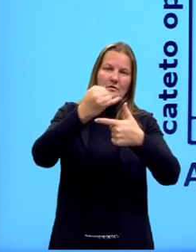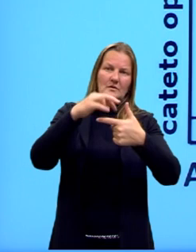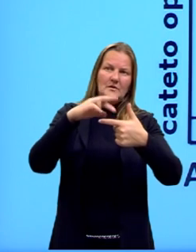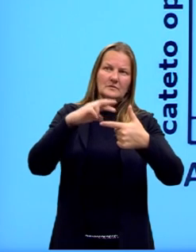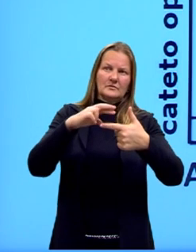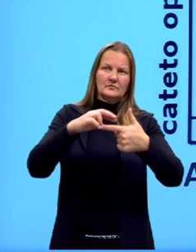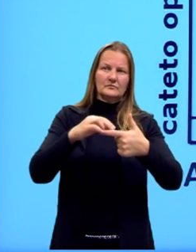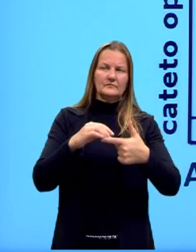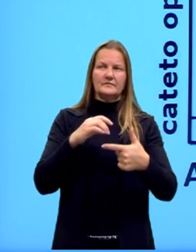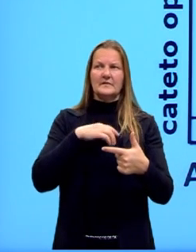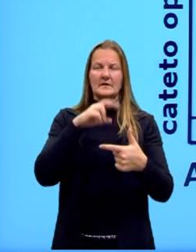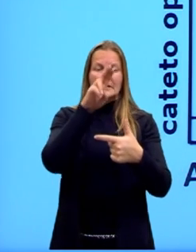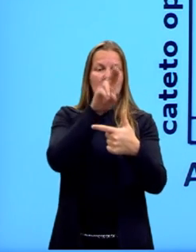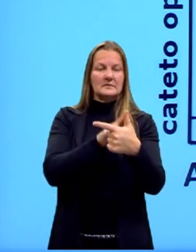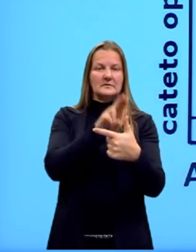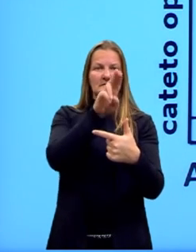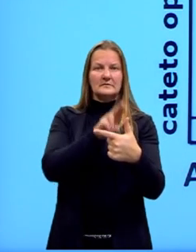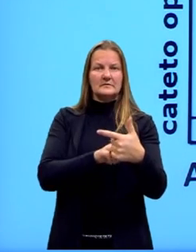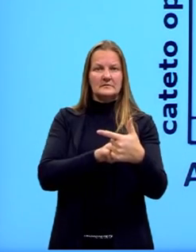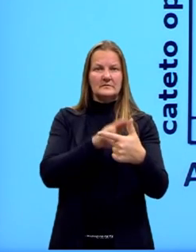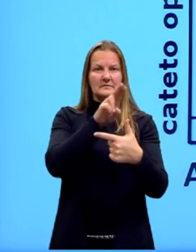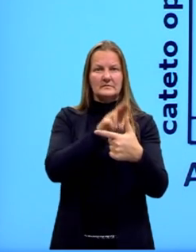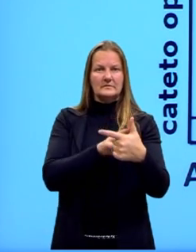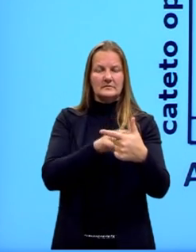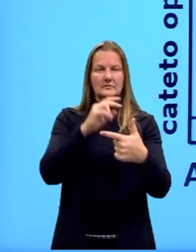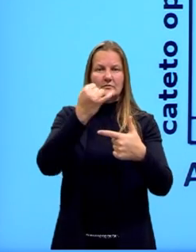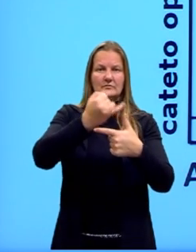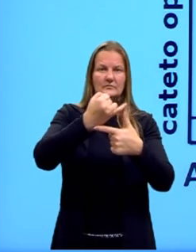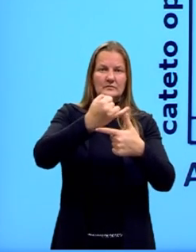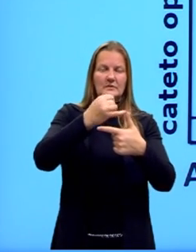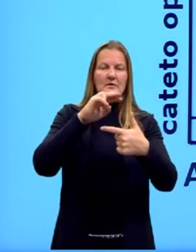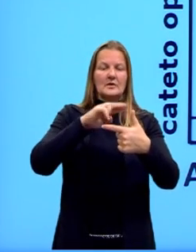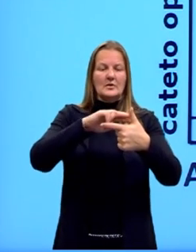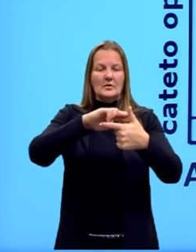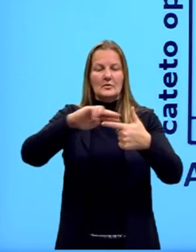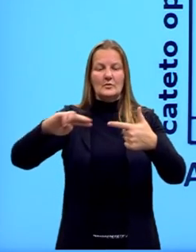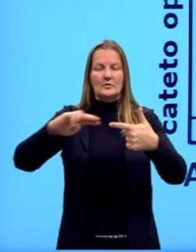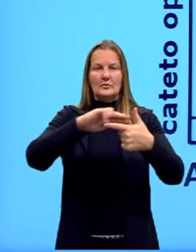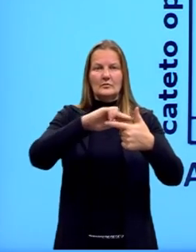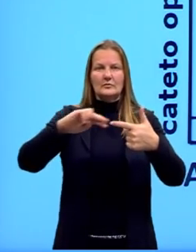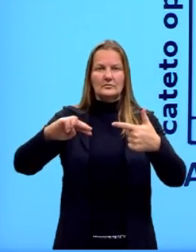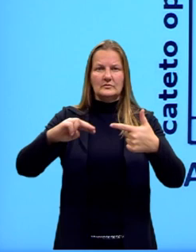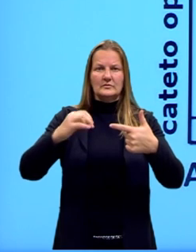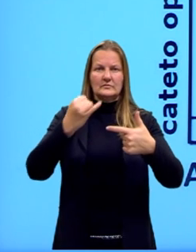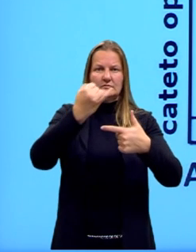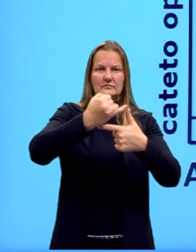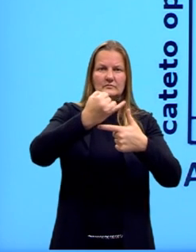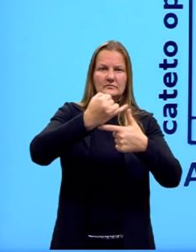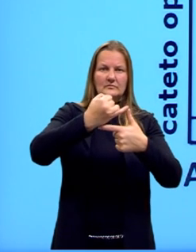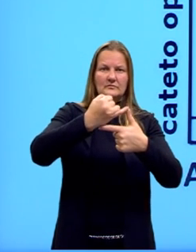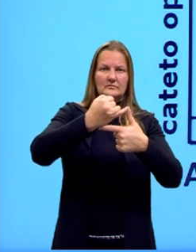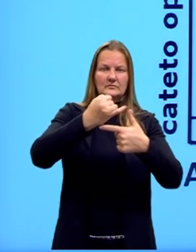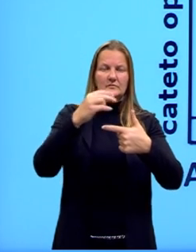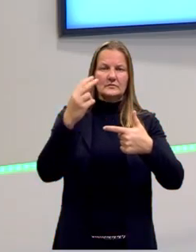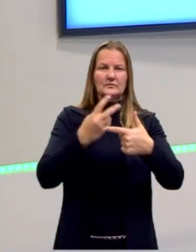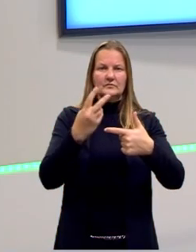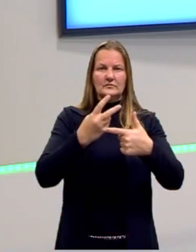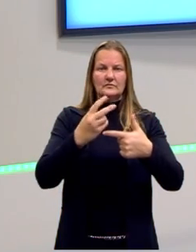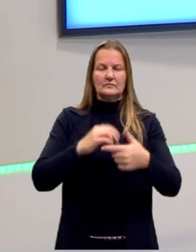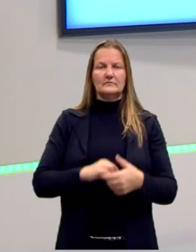então sendo cateto oposto por hipotenusa cosseno cateto adjacente pela